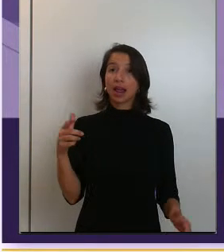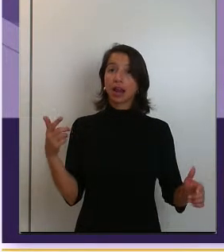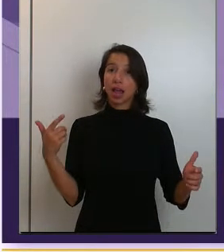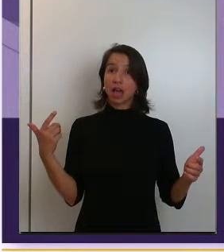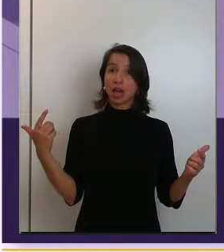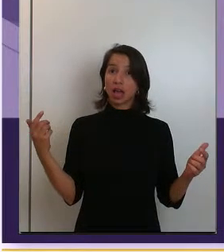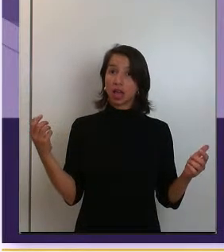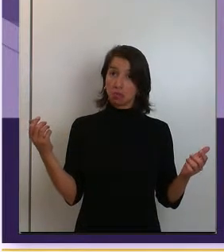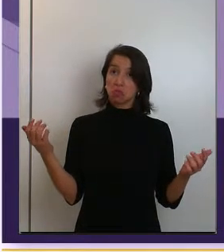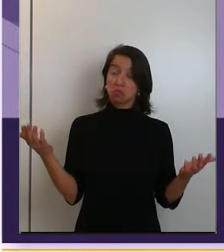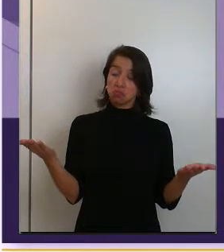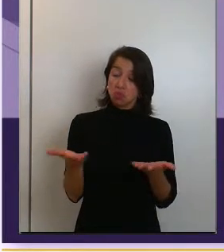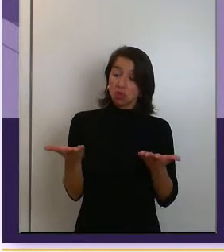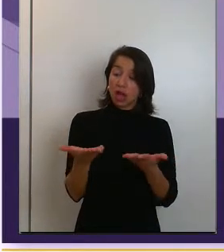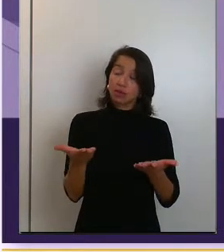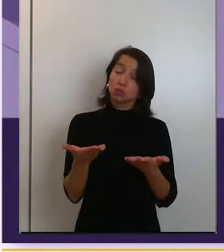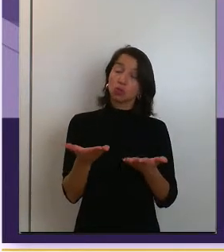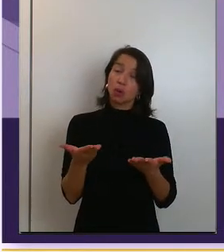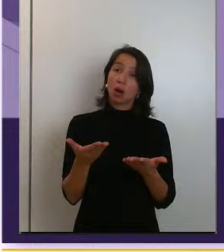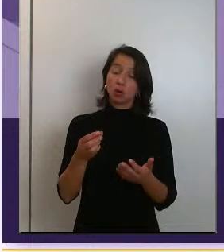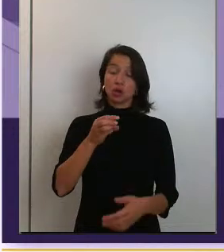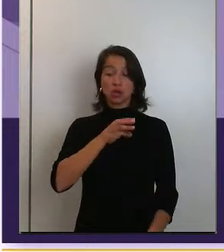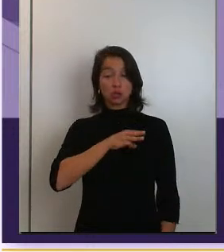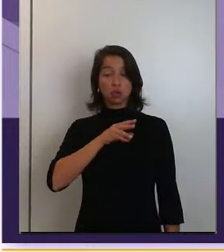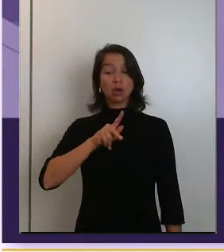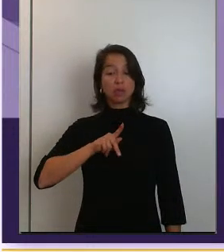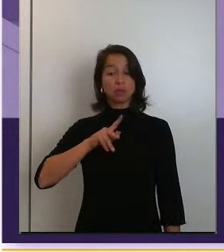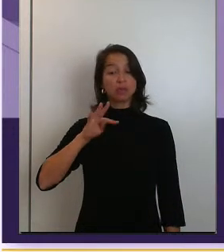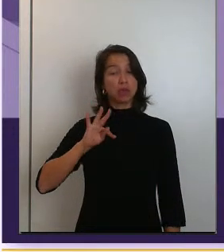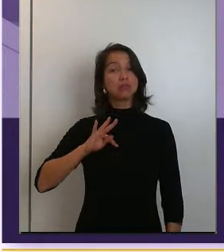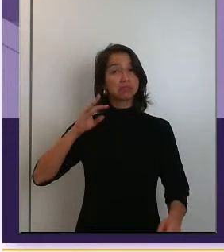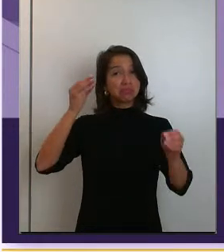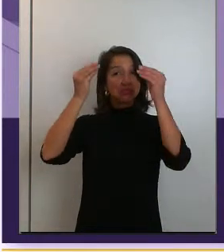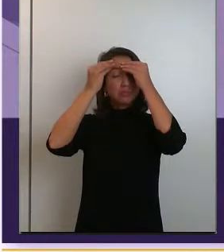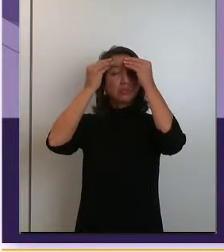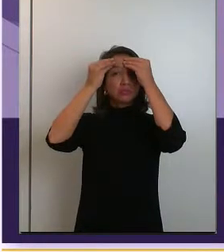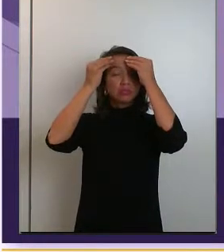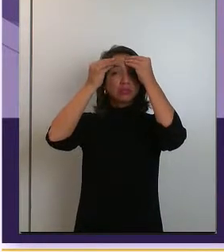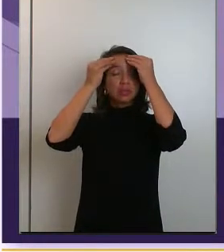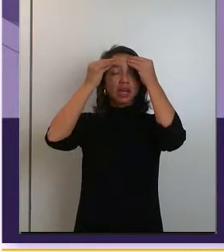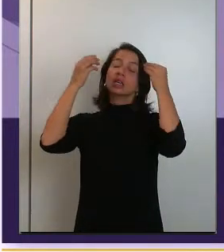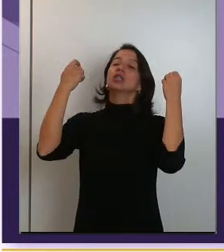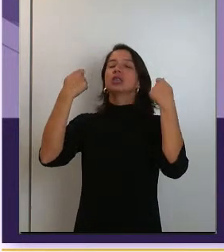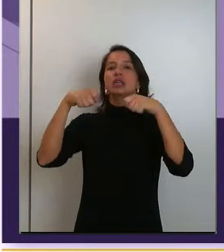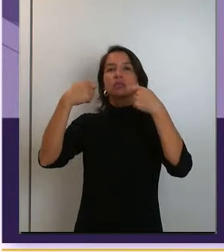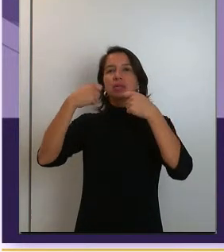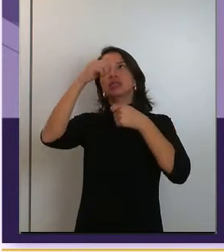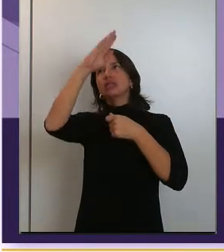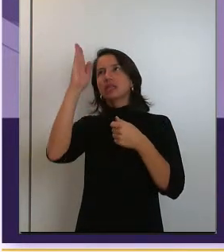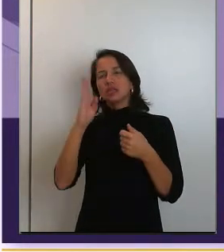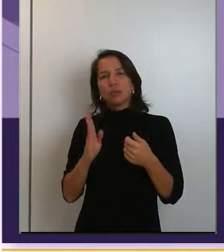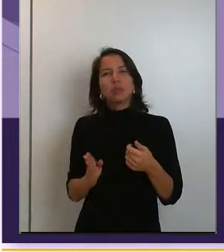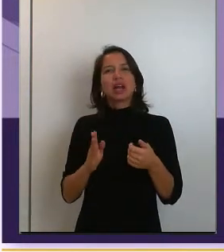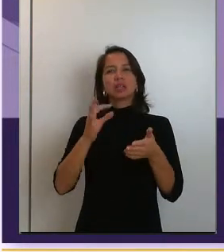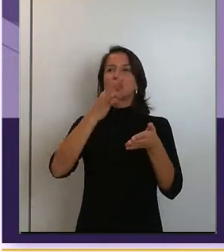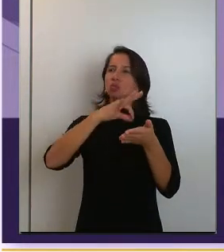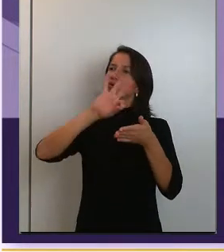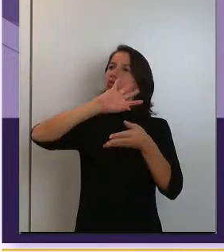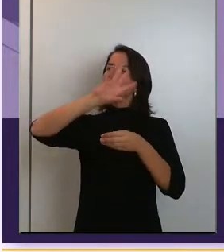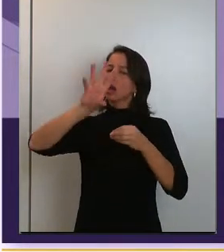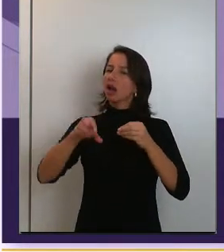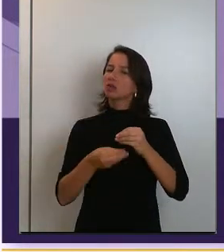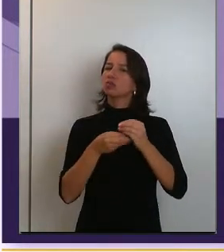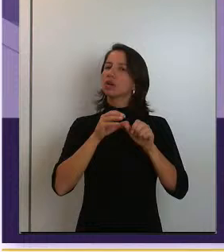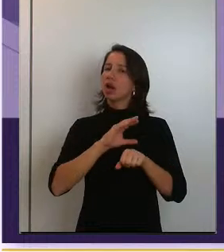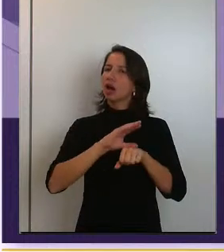né, no entendimento do Ministério Público do Trabalho e dos parceiros que compõem este grupo, deve ser ratificada pelo Brasil para uma melhoria em